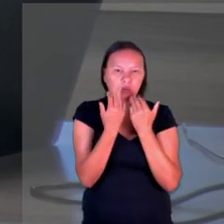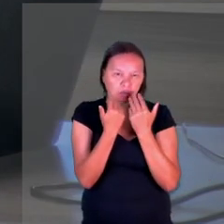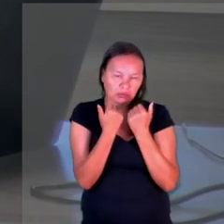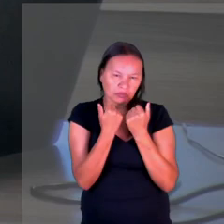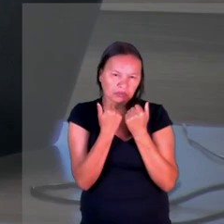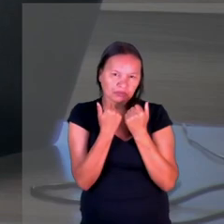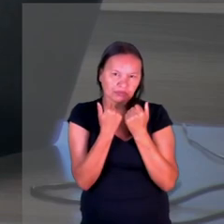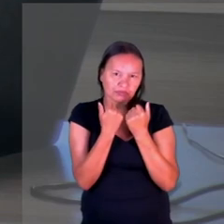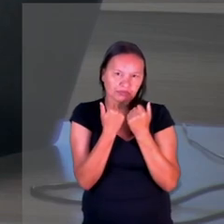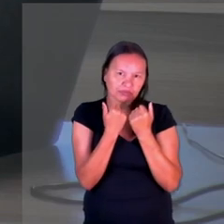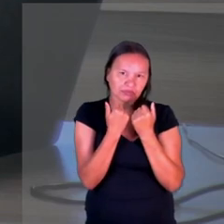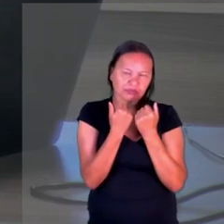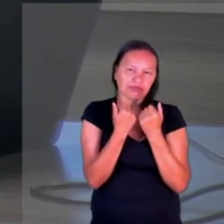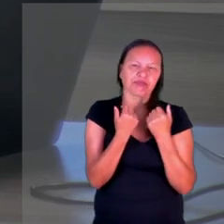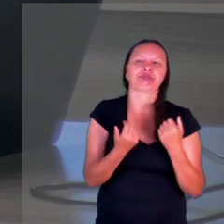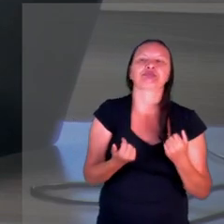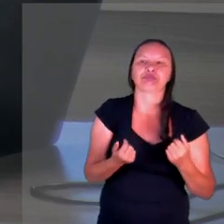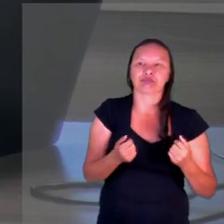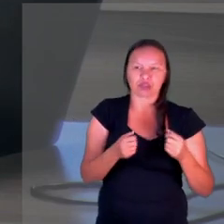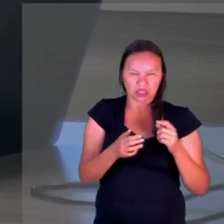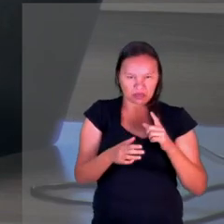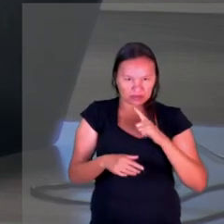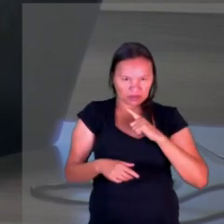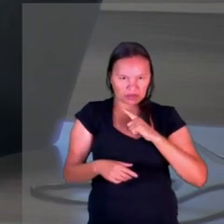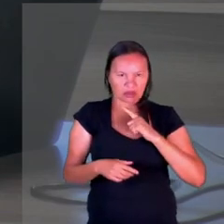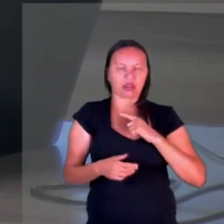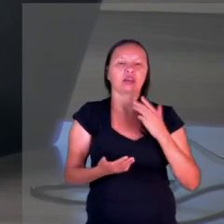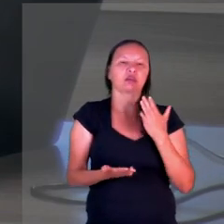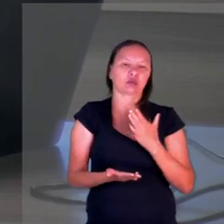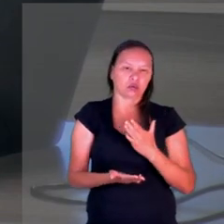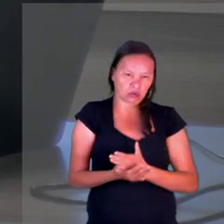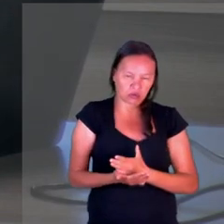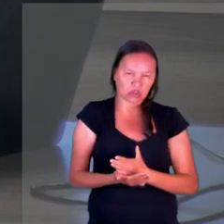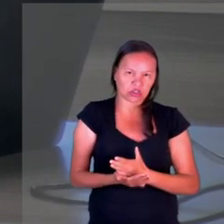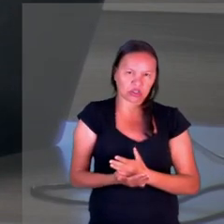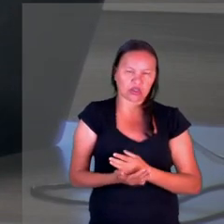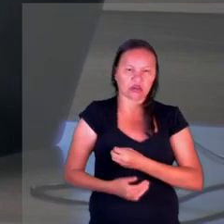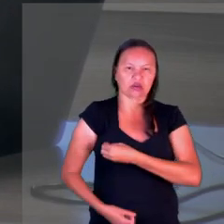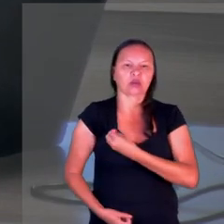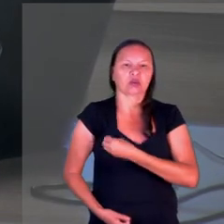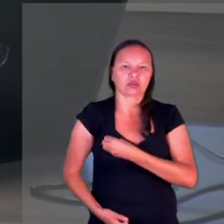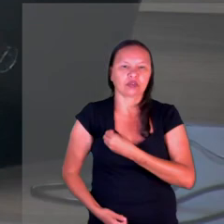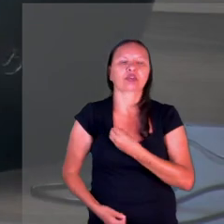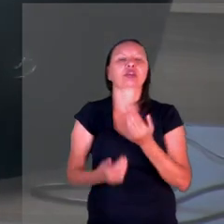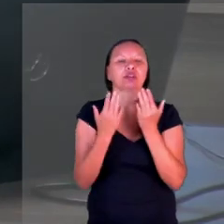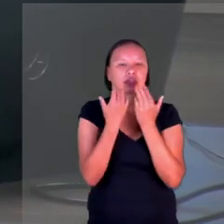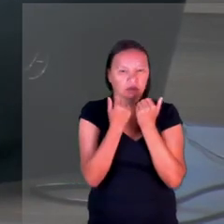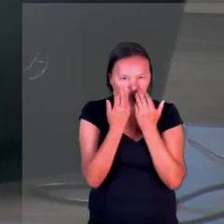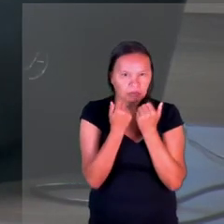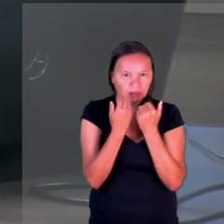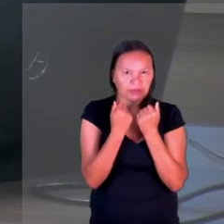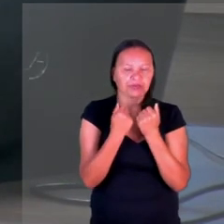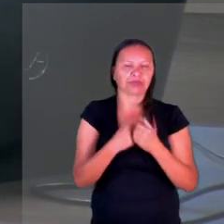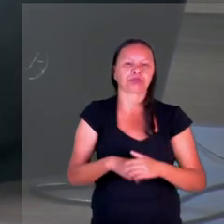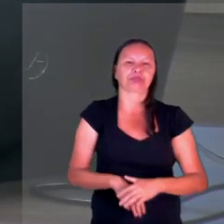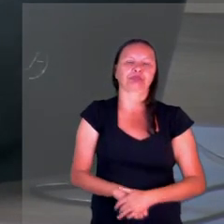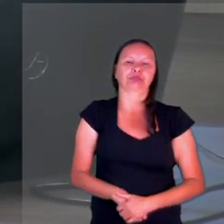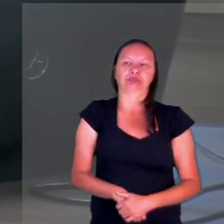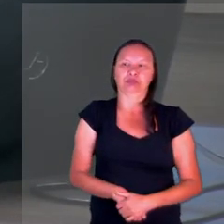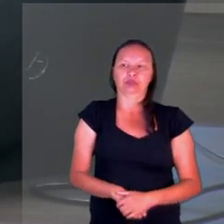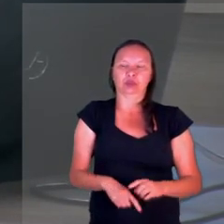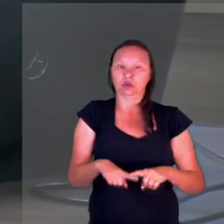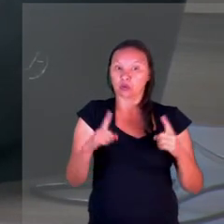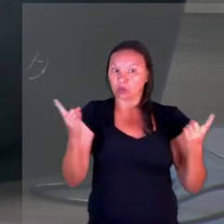infelizmente isso permanece a nossa vivência quando o quando o